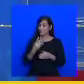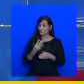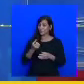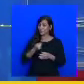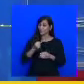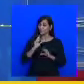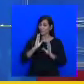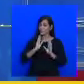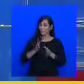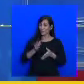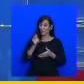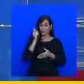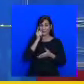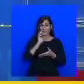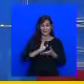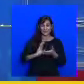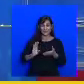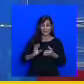hein?